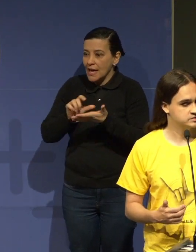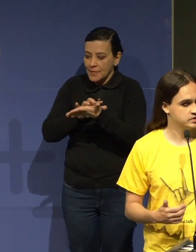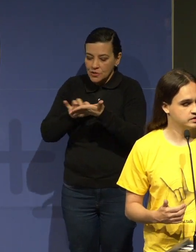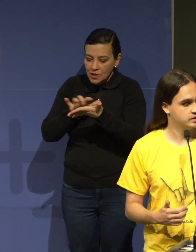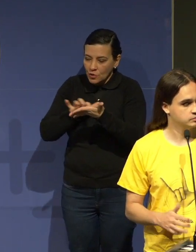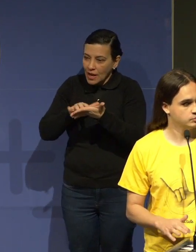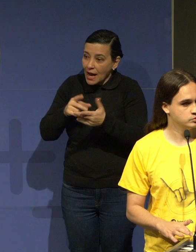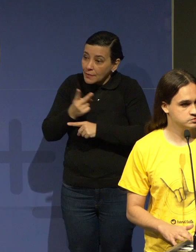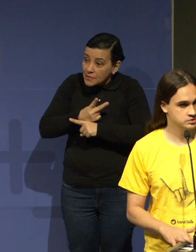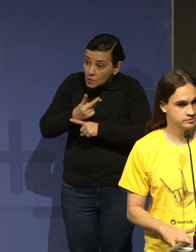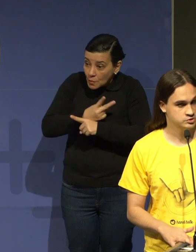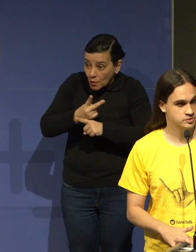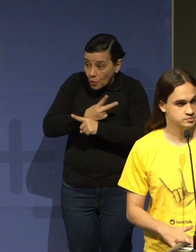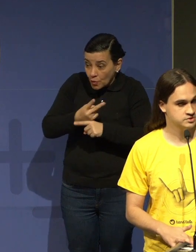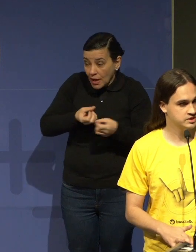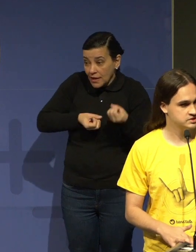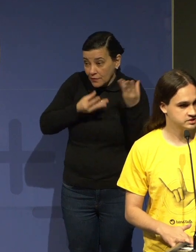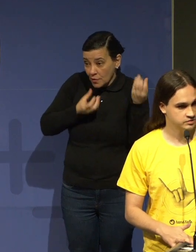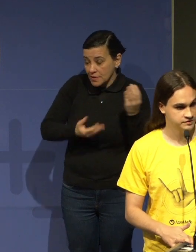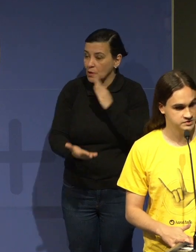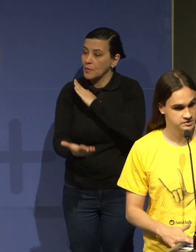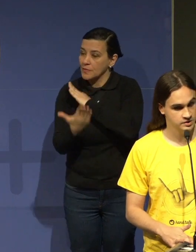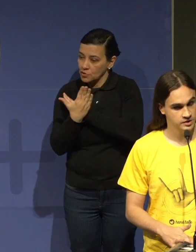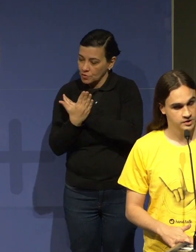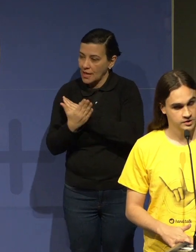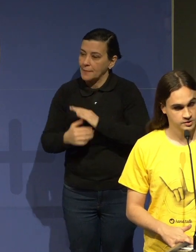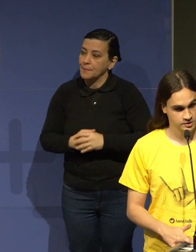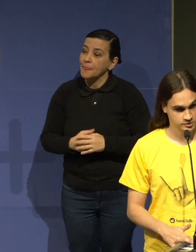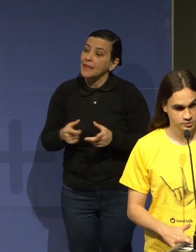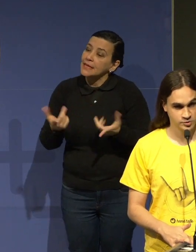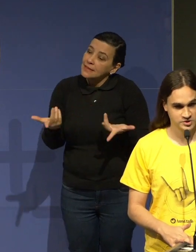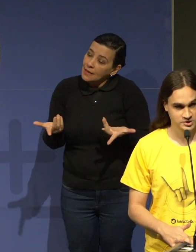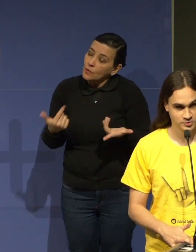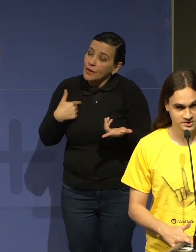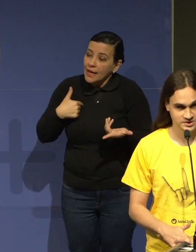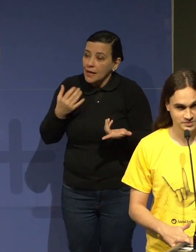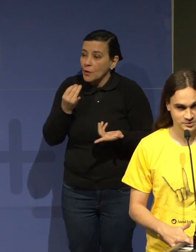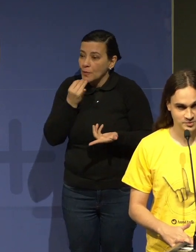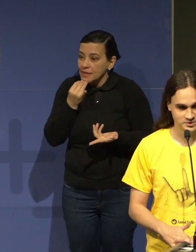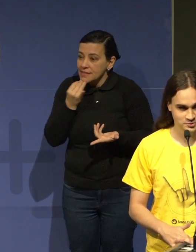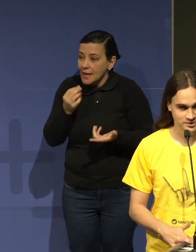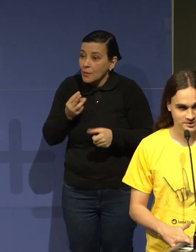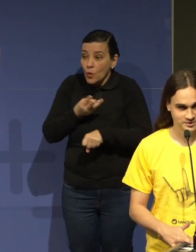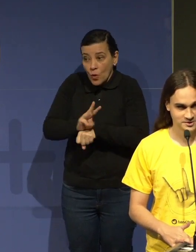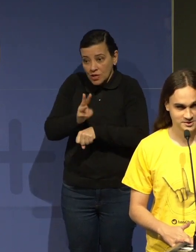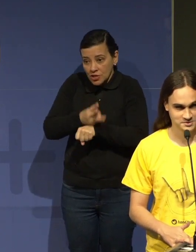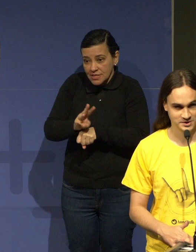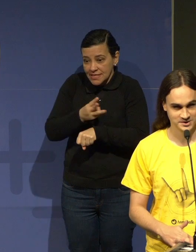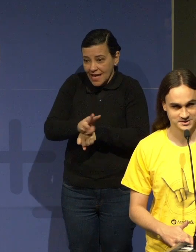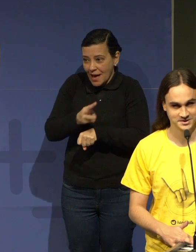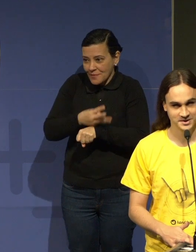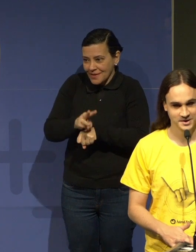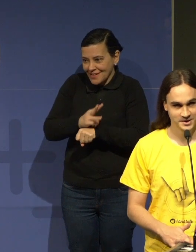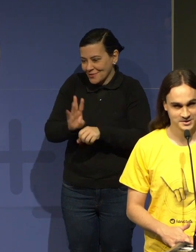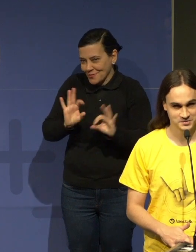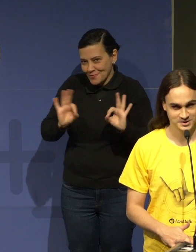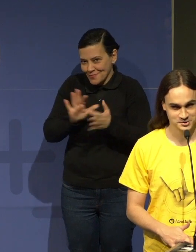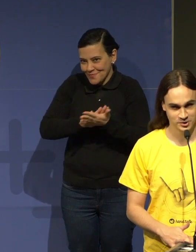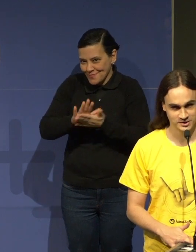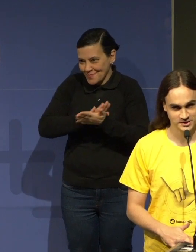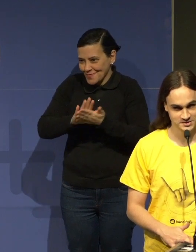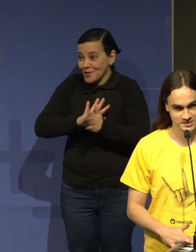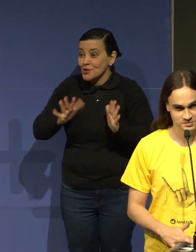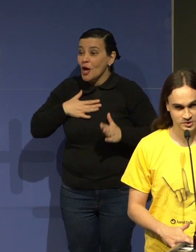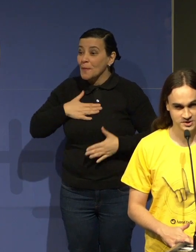orientar em relação a como eu não consigo ver os próprios slides ali que eu fiz. Então, eu não estou mexendo no WhatsApp, eu realmente estou lendo aqui as